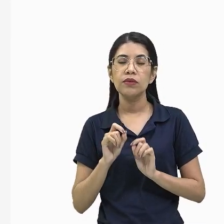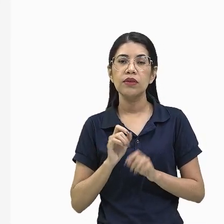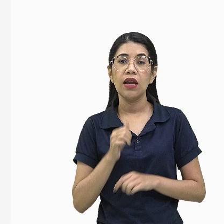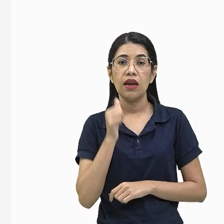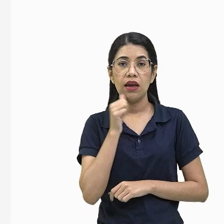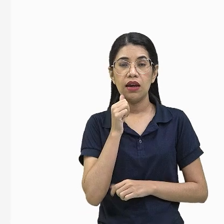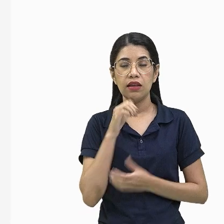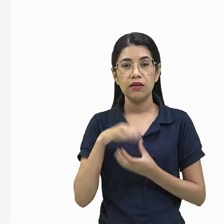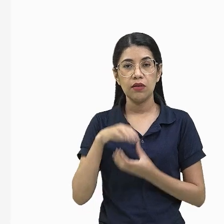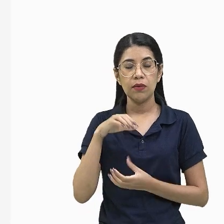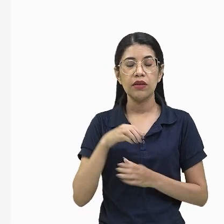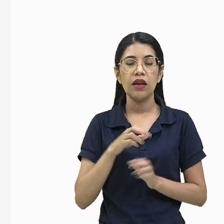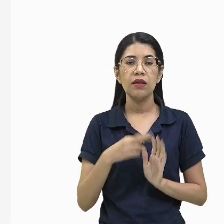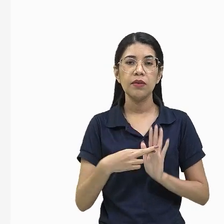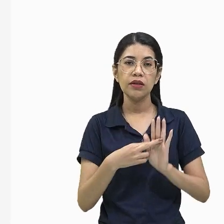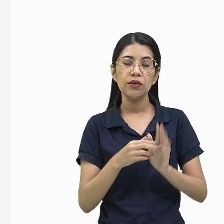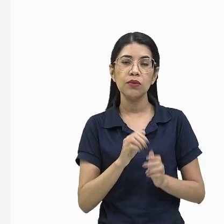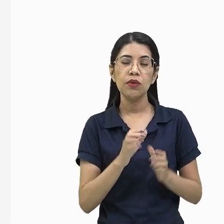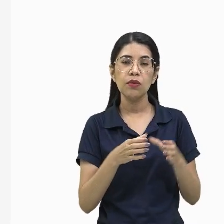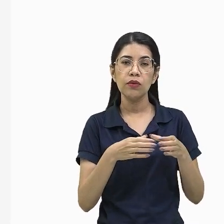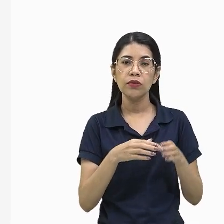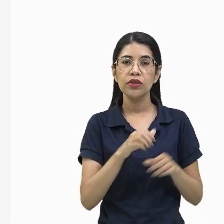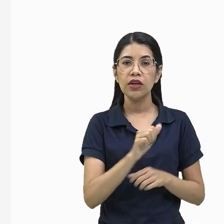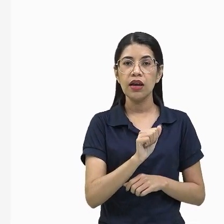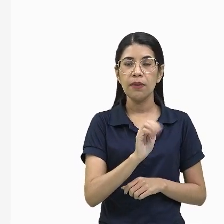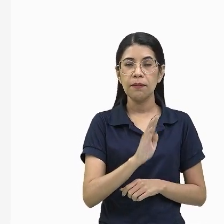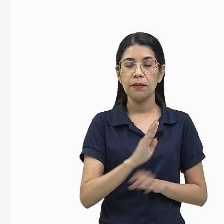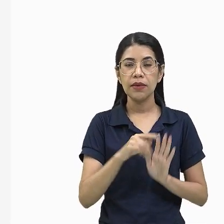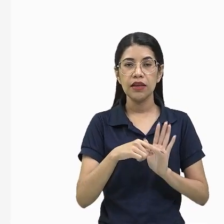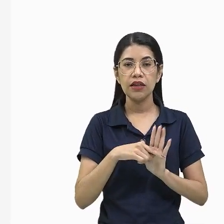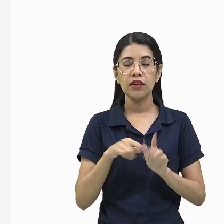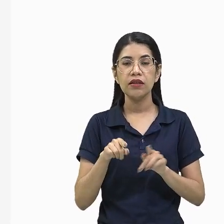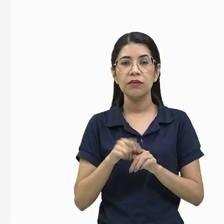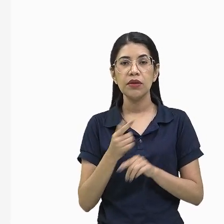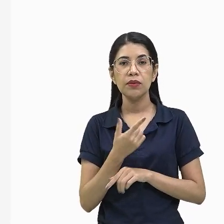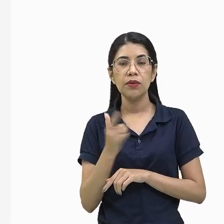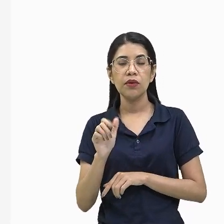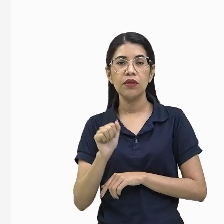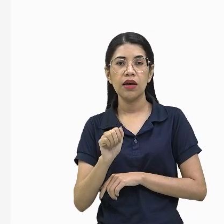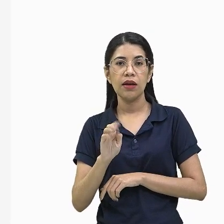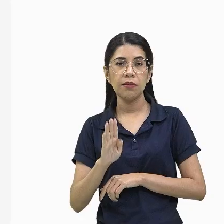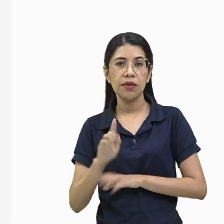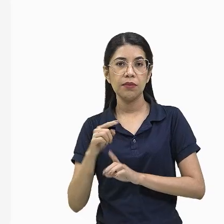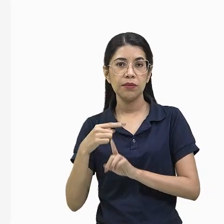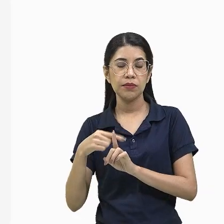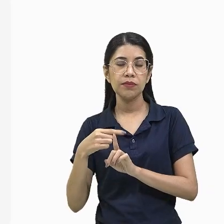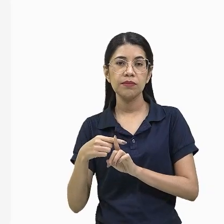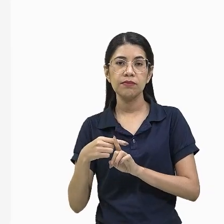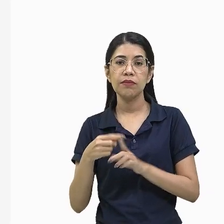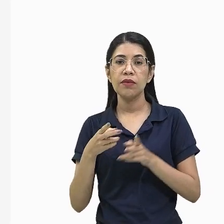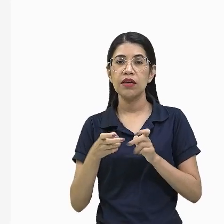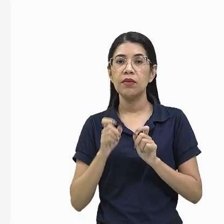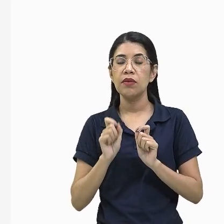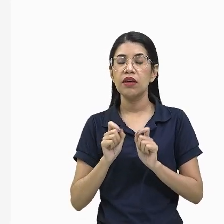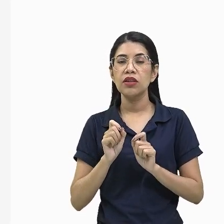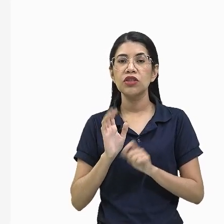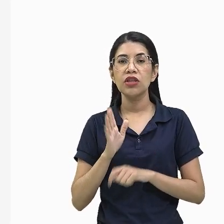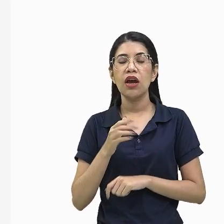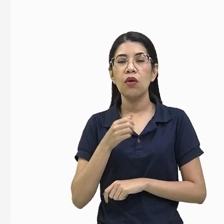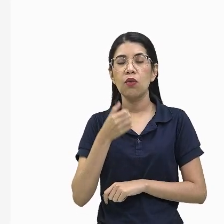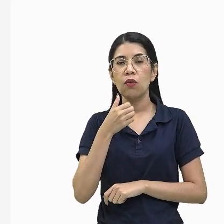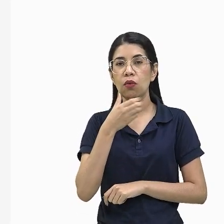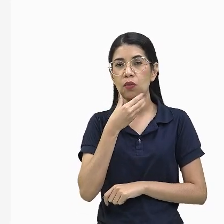pessoas que possuem o sangue AB negativo. Também temos o AB positivo. Então, eu percebo que já é um senhor,